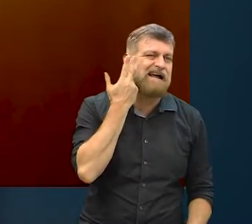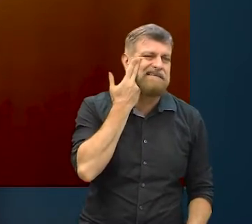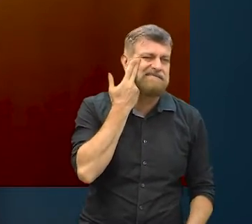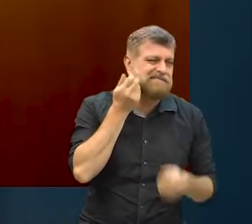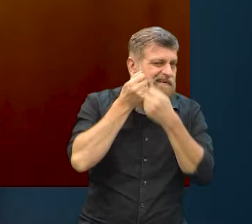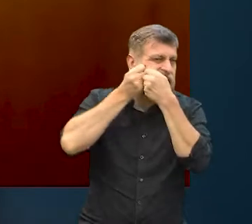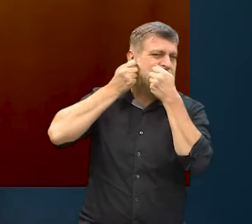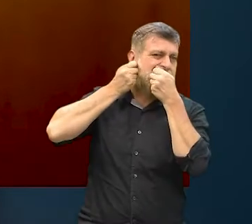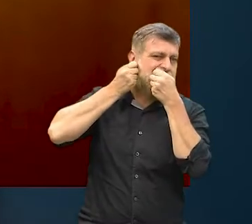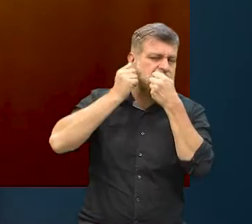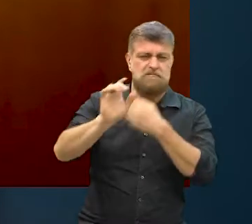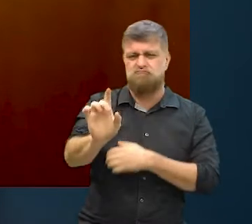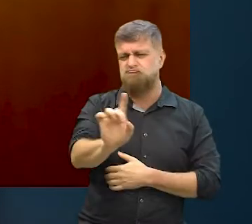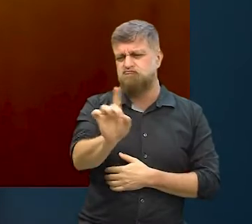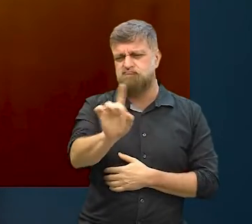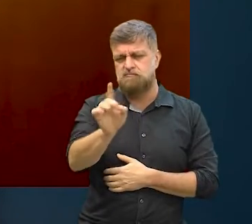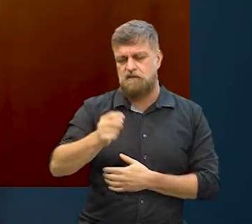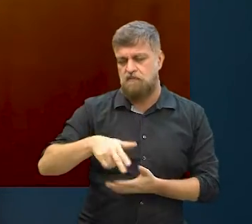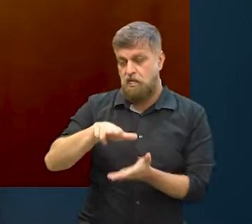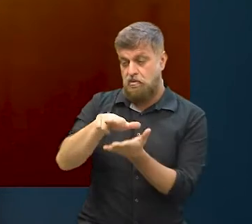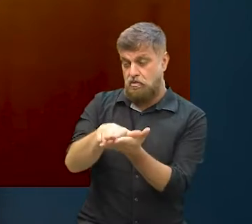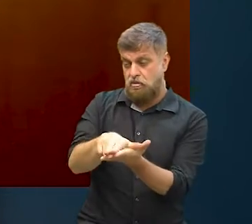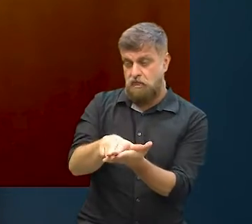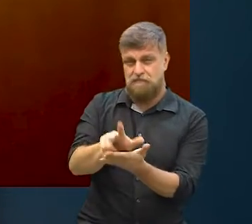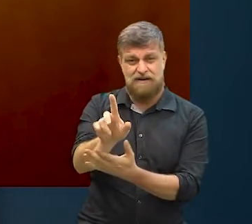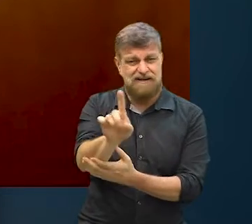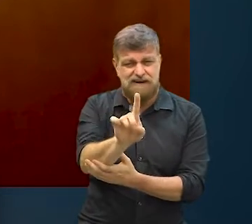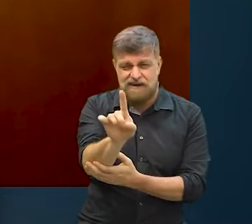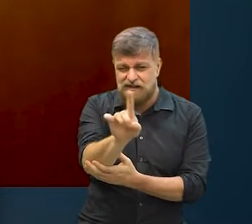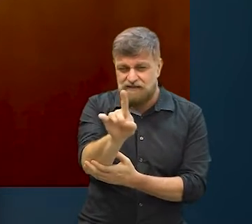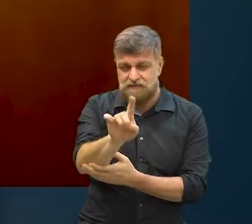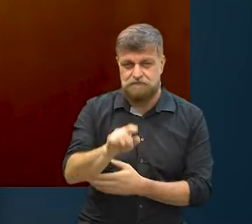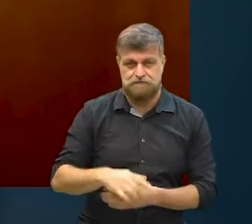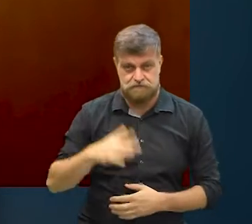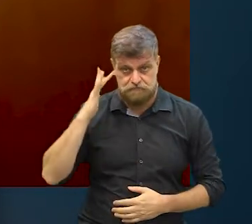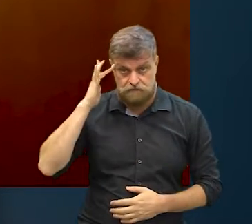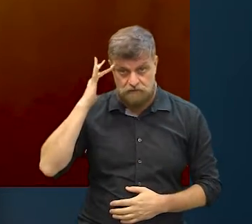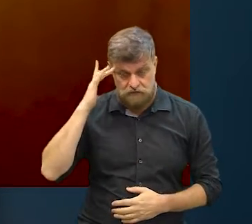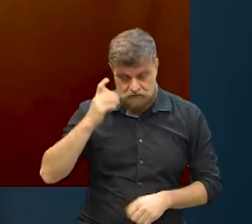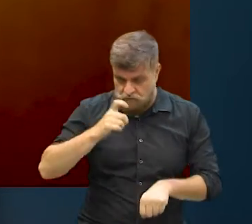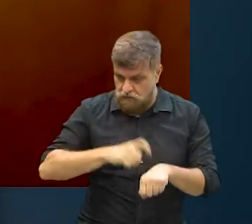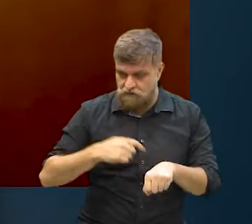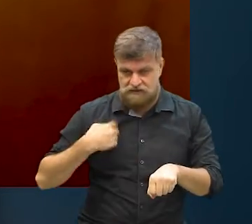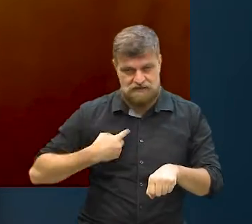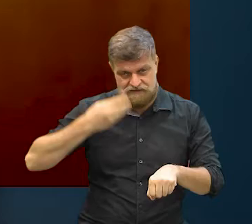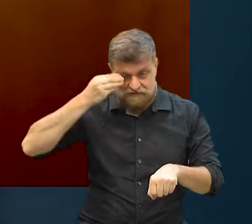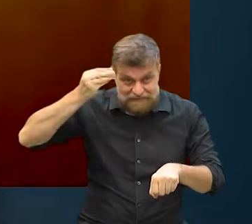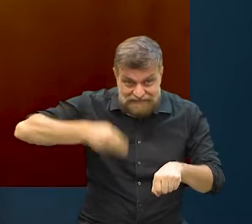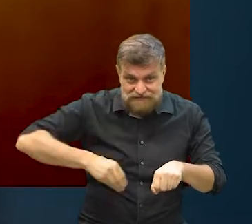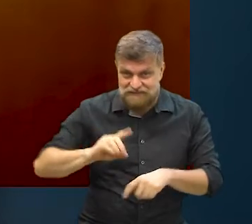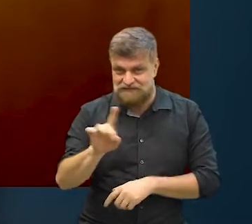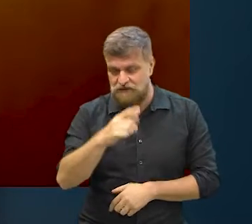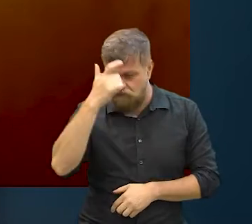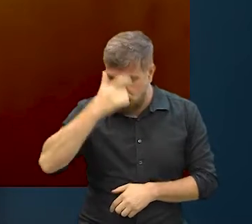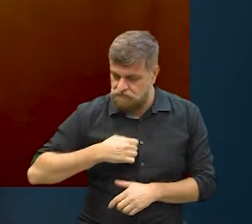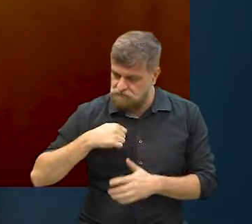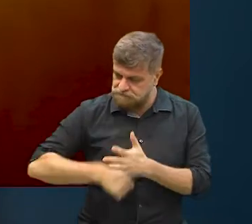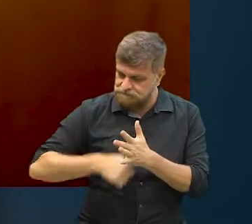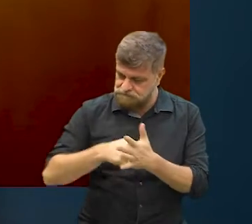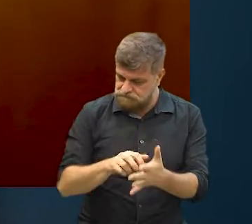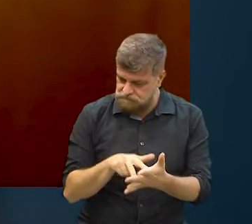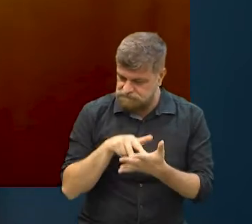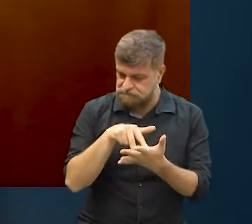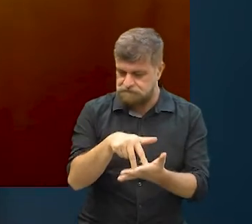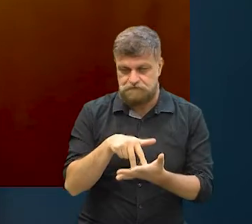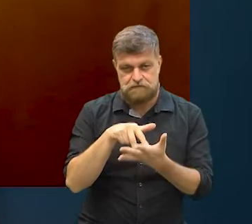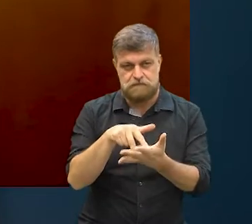precisa ficar de repouso, né? Então eu acho que não é hora de desistir. Eu acho que a gente tem que lutar e eu estou aqui